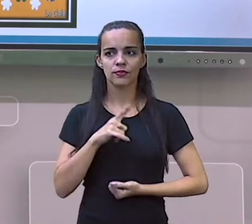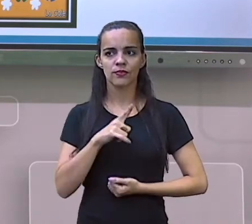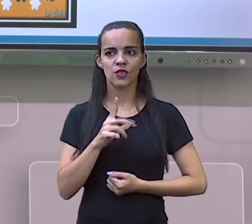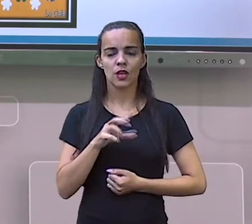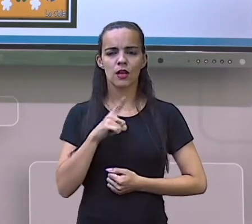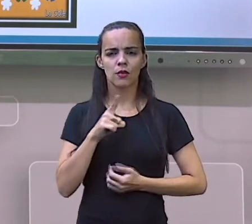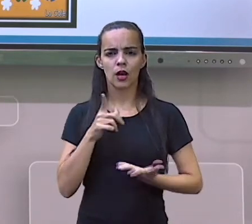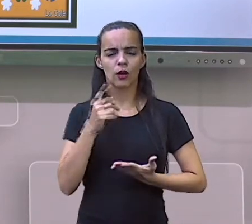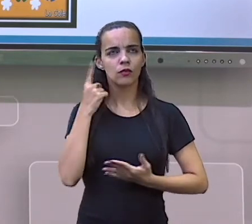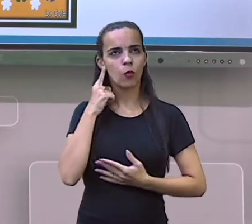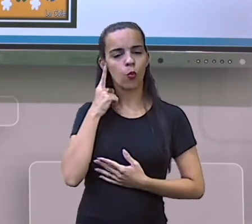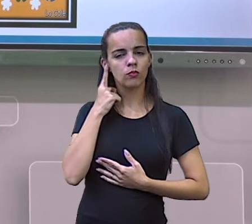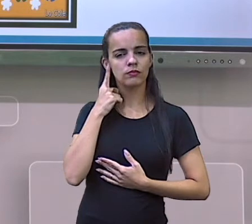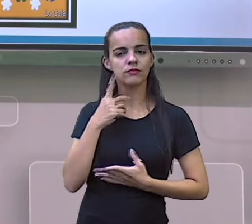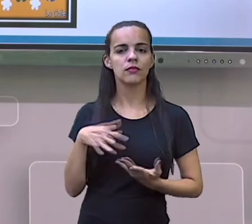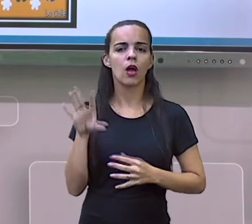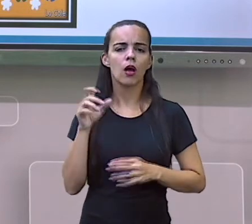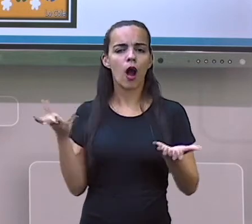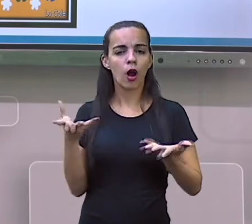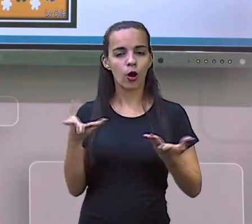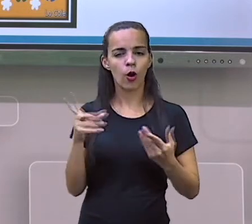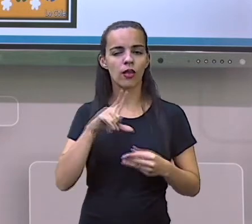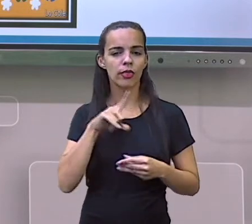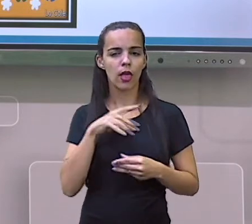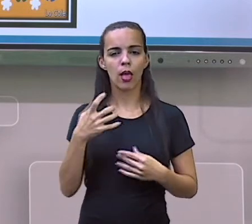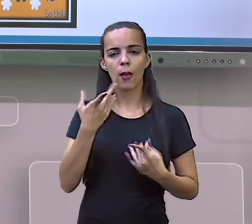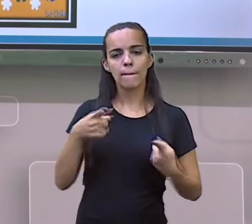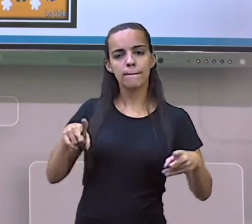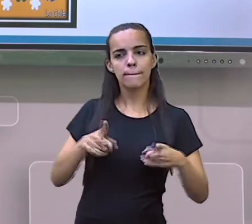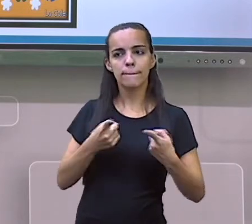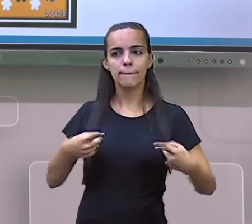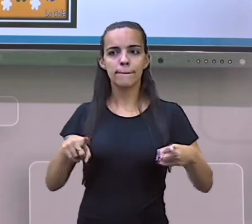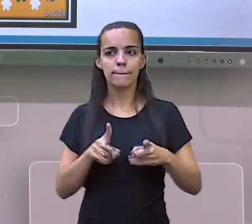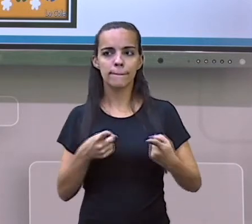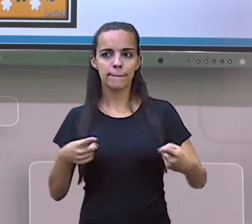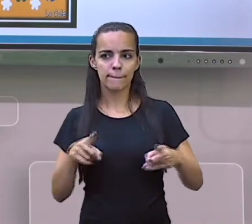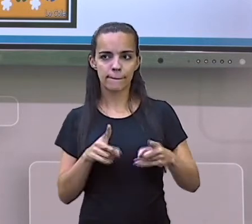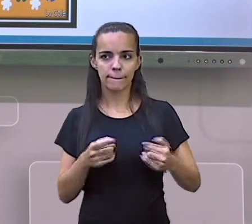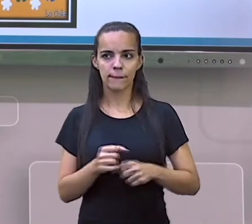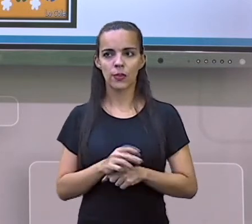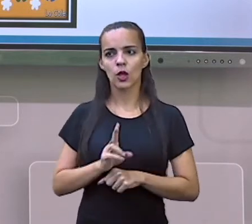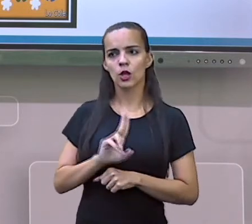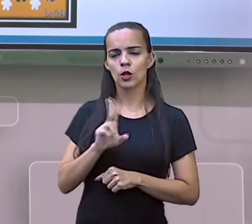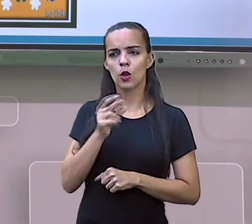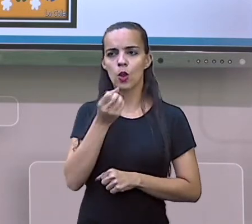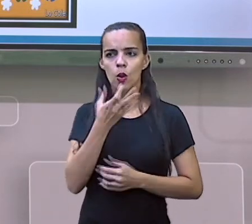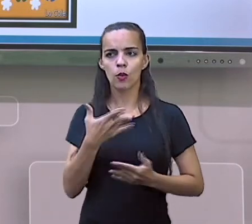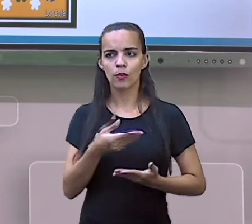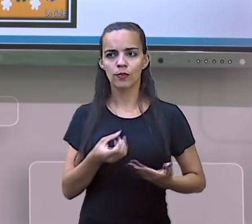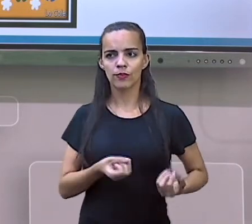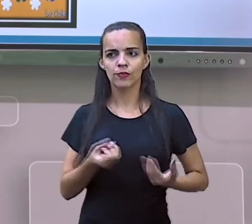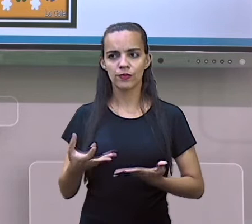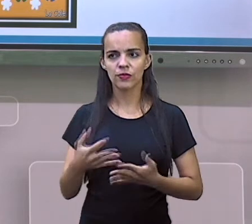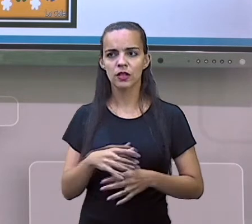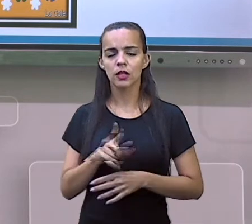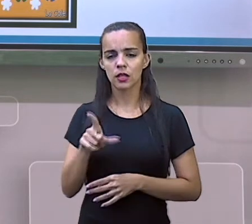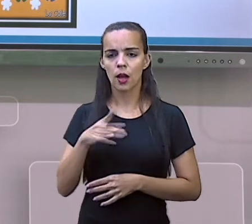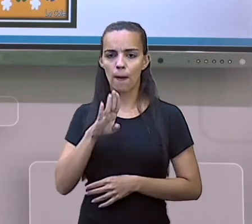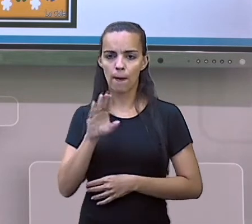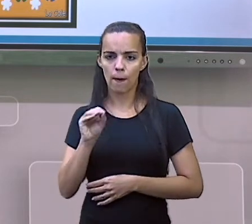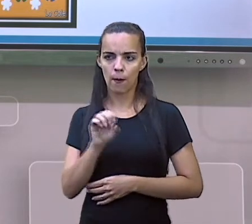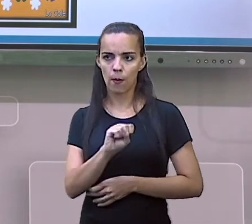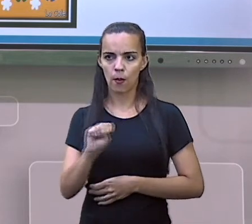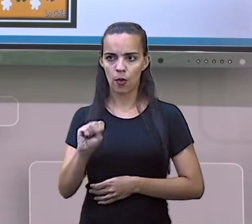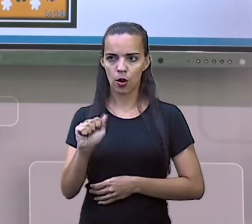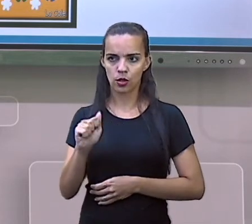fundo, nós estamos ouvindo músicas entoadas da Bossa Nova,